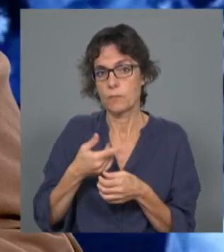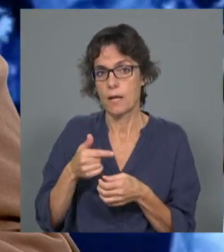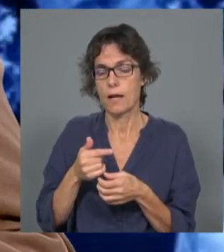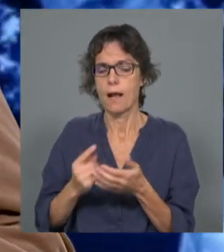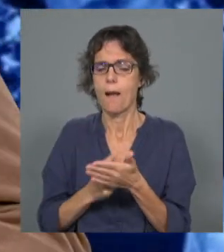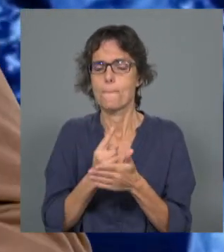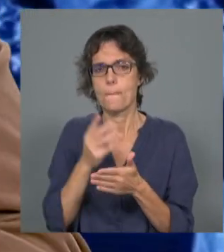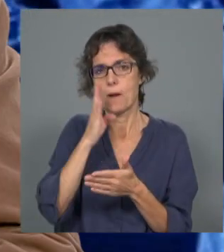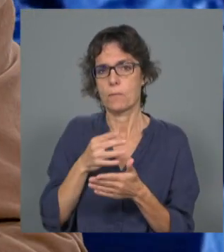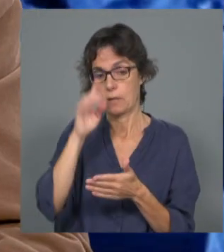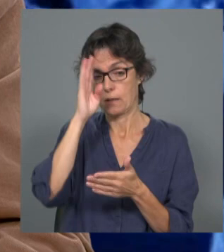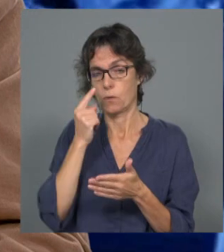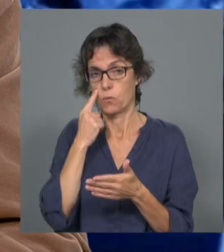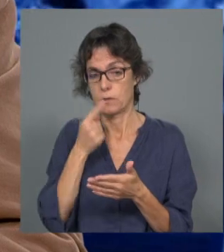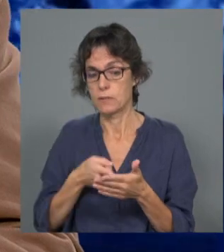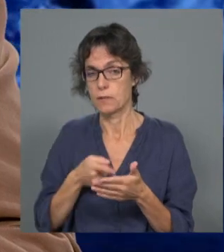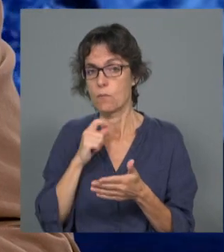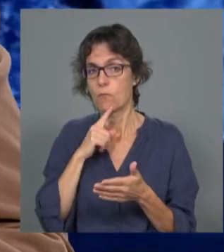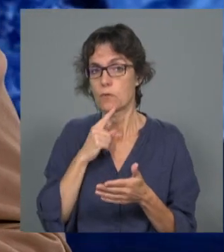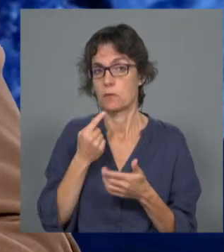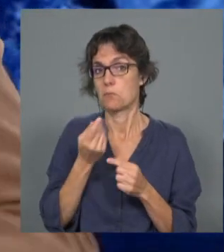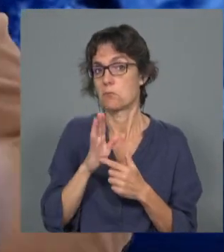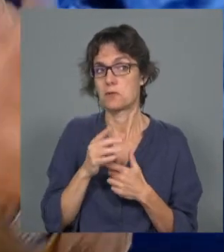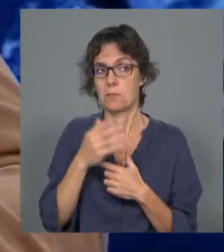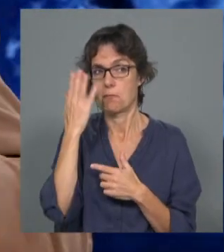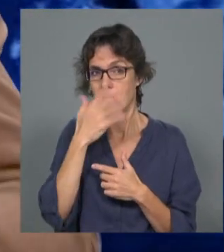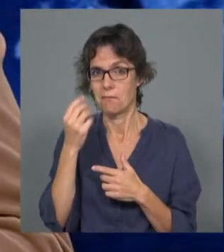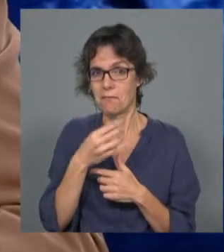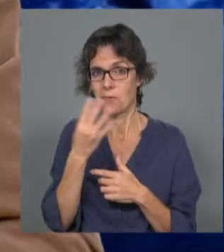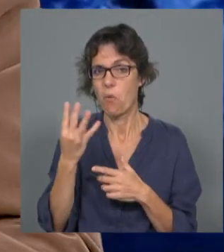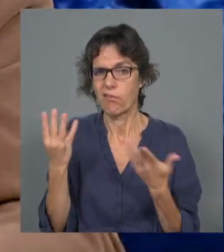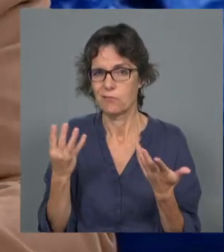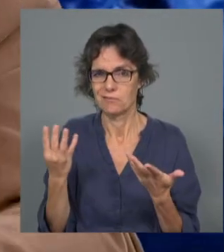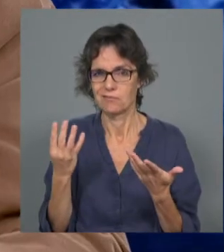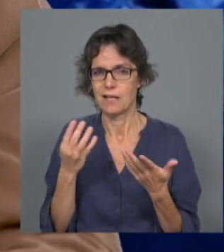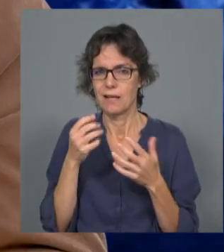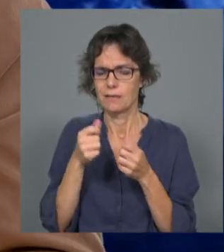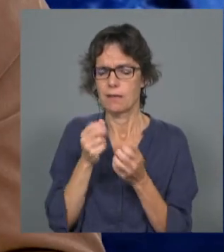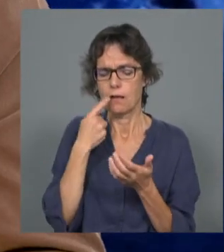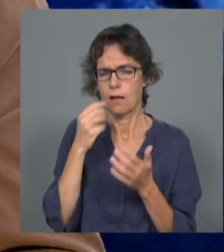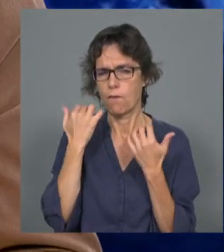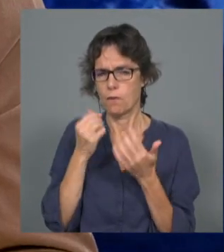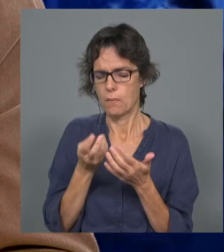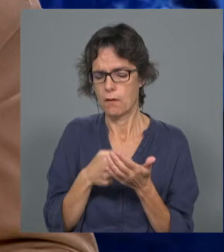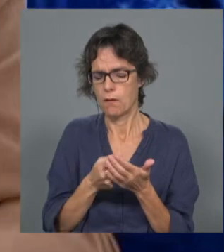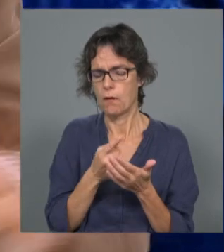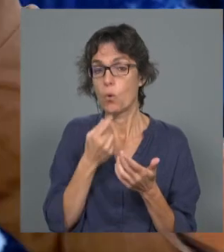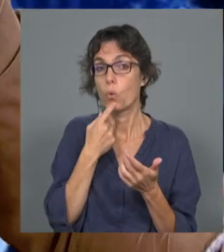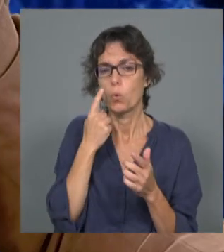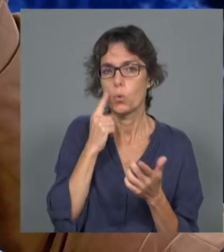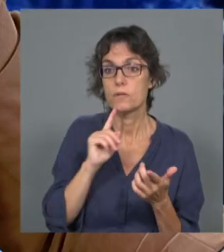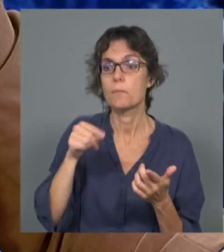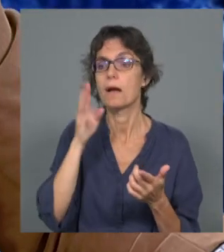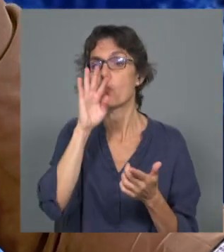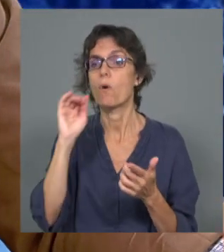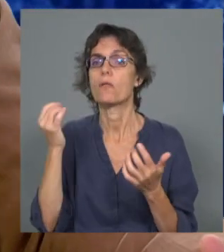militares, podemos estar no escuro durante 3, 4 dias, mas depois, se houver informação em fontes abertas, pois outra coisa